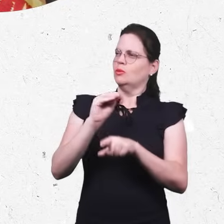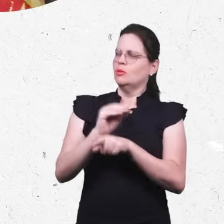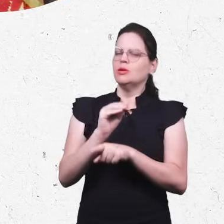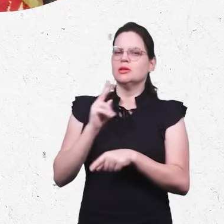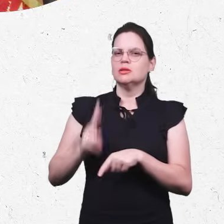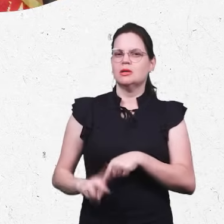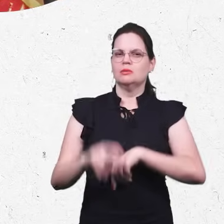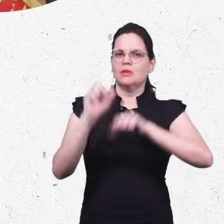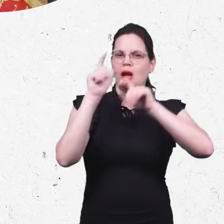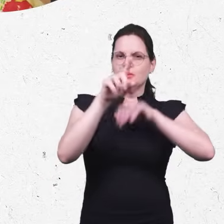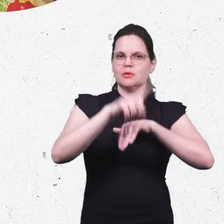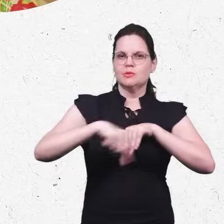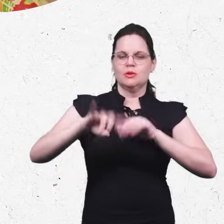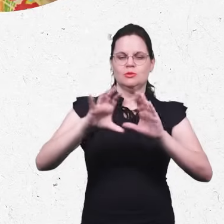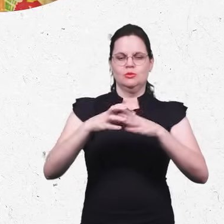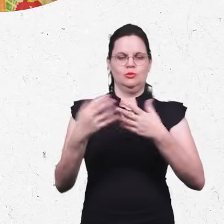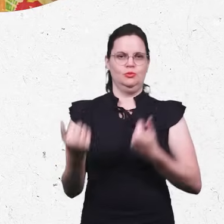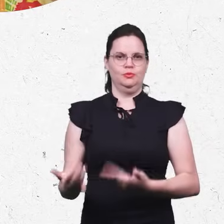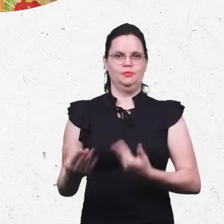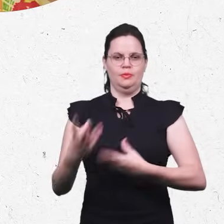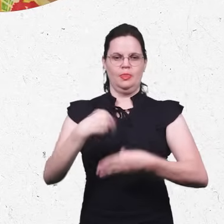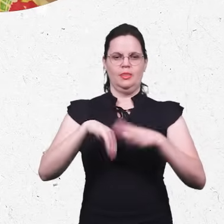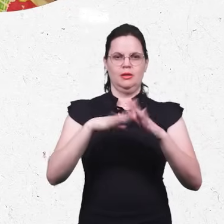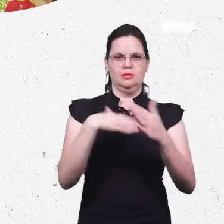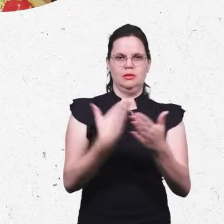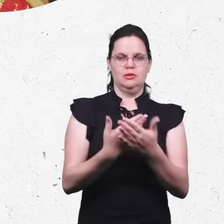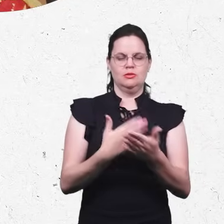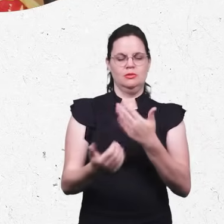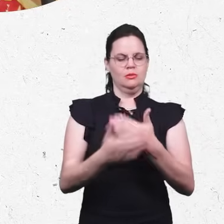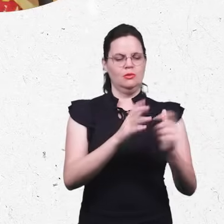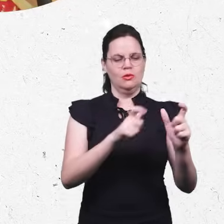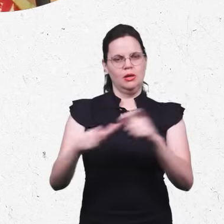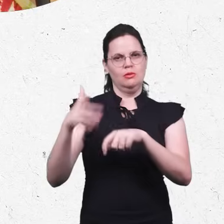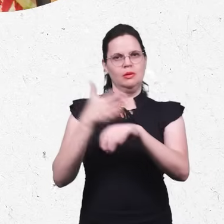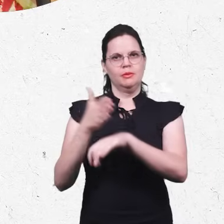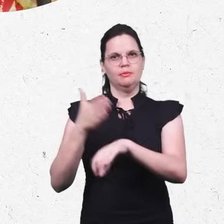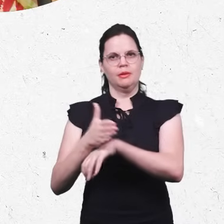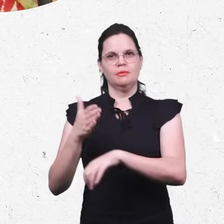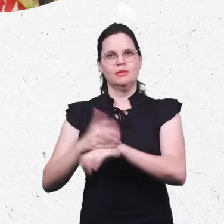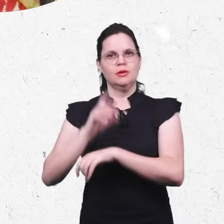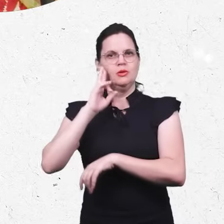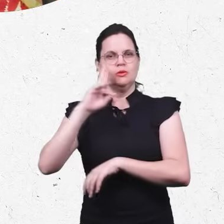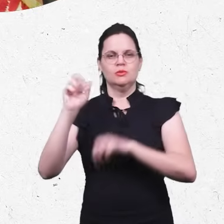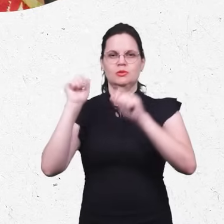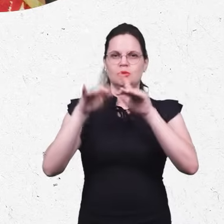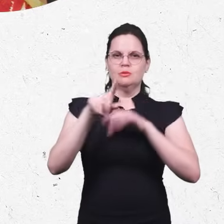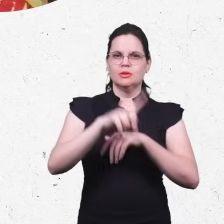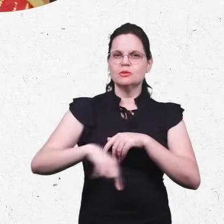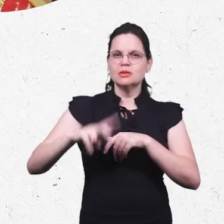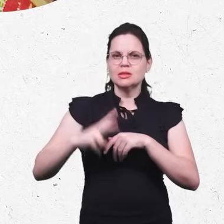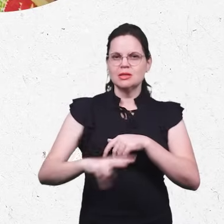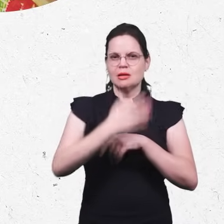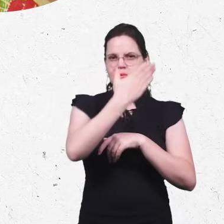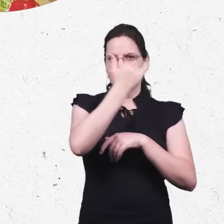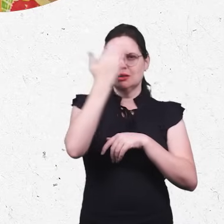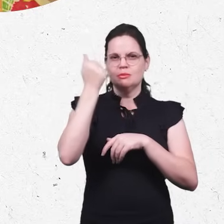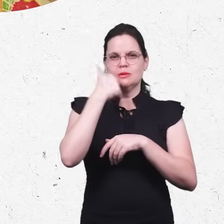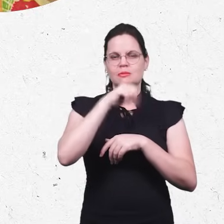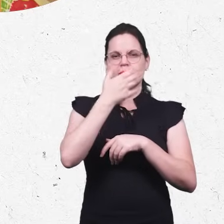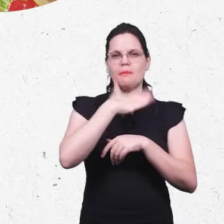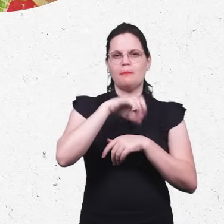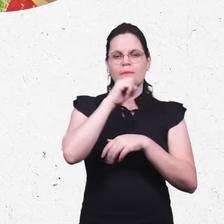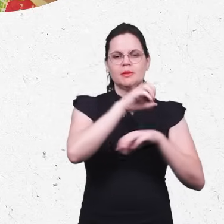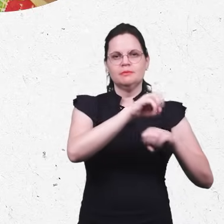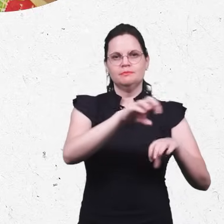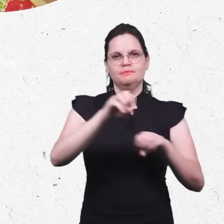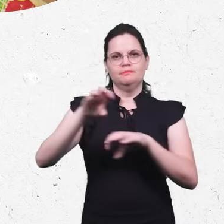possa estar abençoando eles, Senhor, na escola, onde eles estiverem. Que o Senhor Deus possa estar dando sabedoria aos seus pais